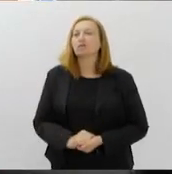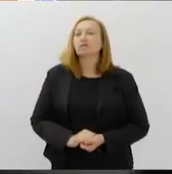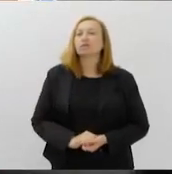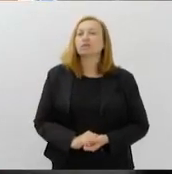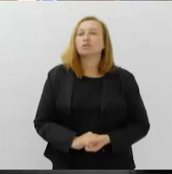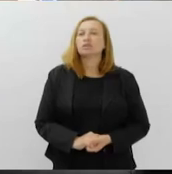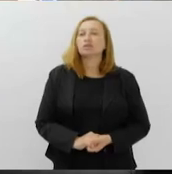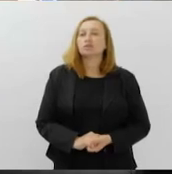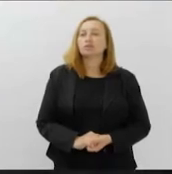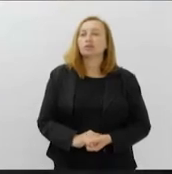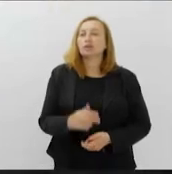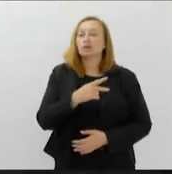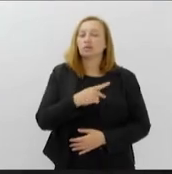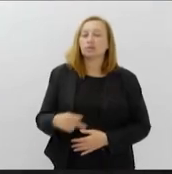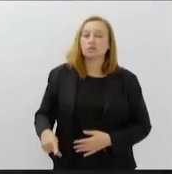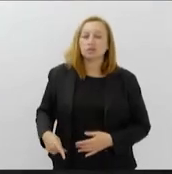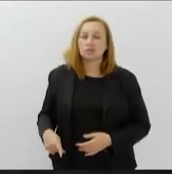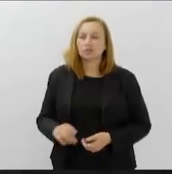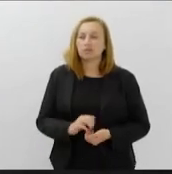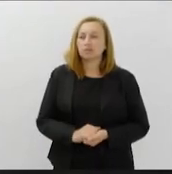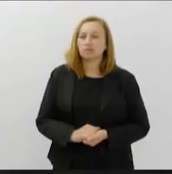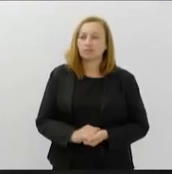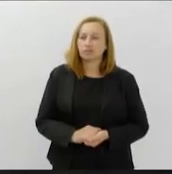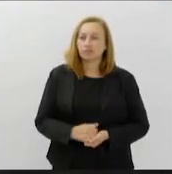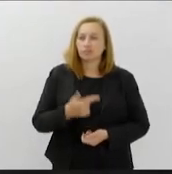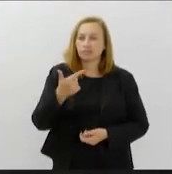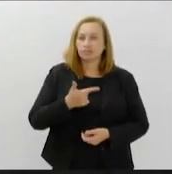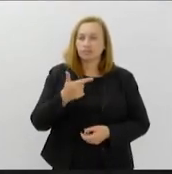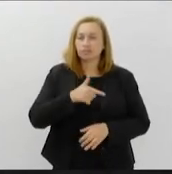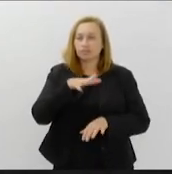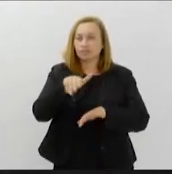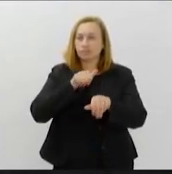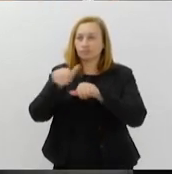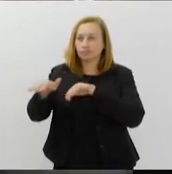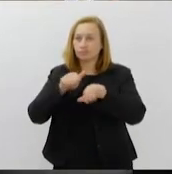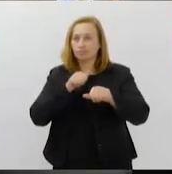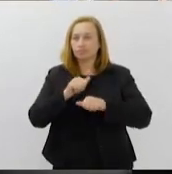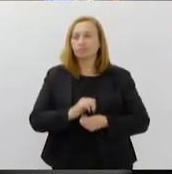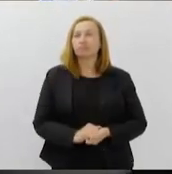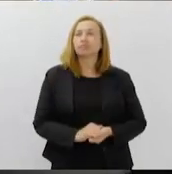A presidência irá proceder à segunda chamada.